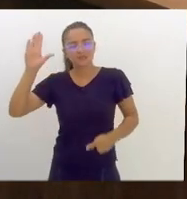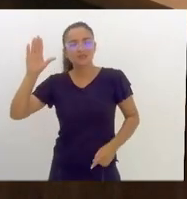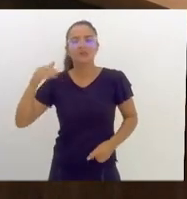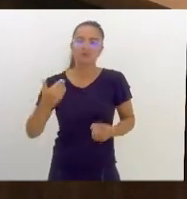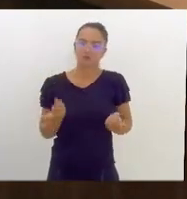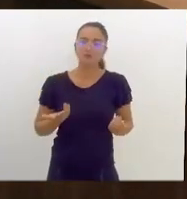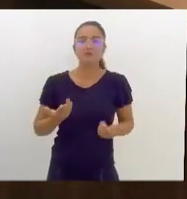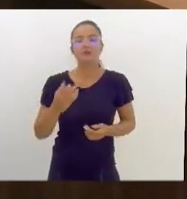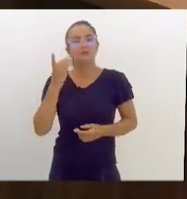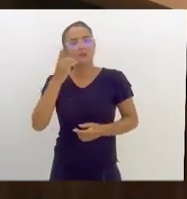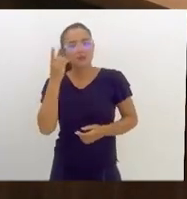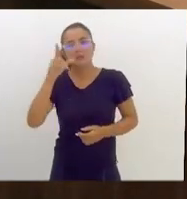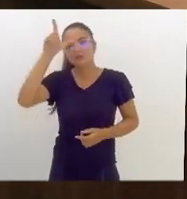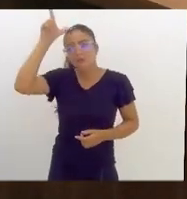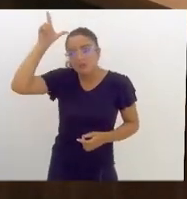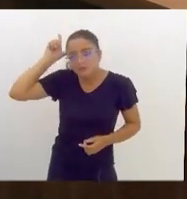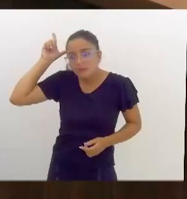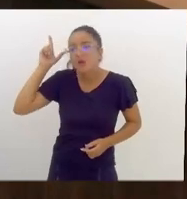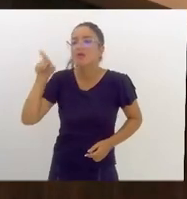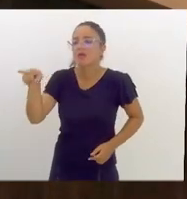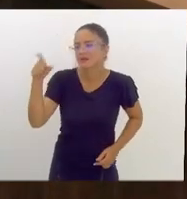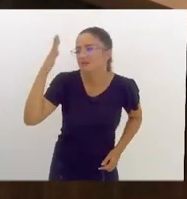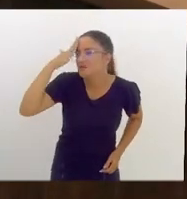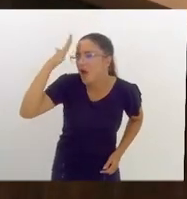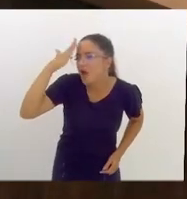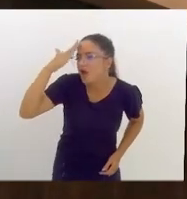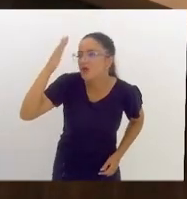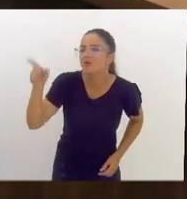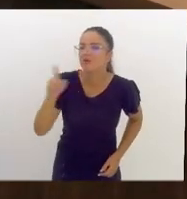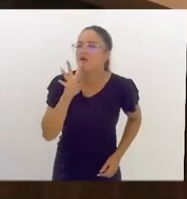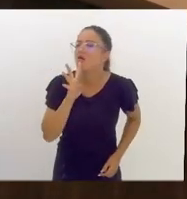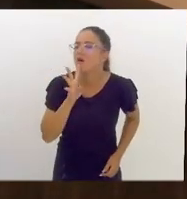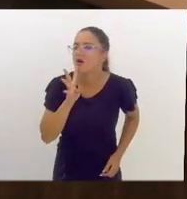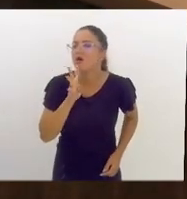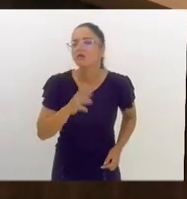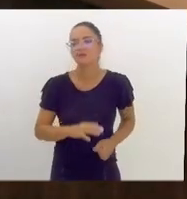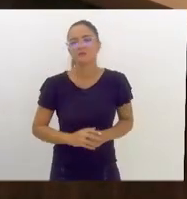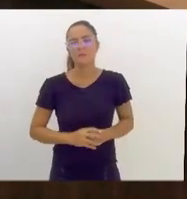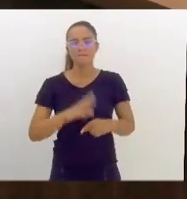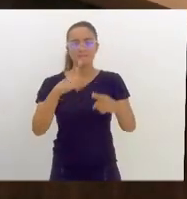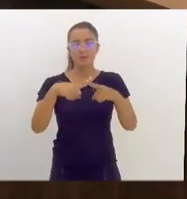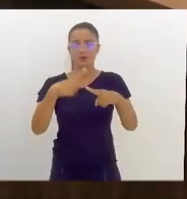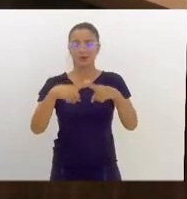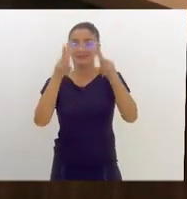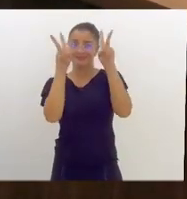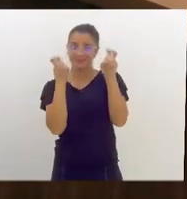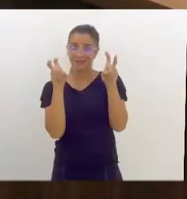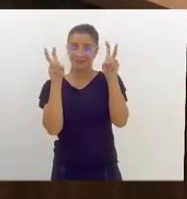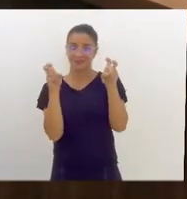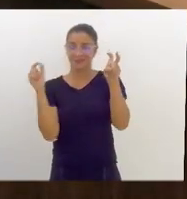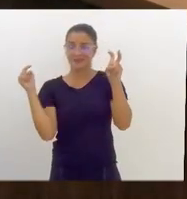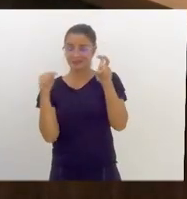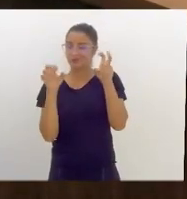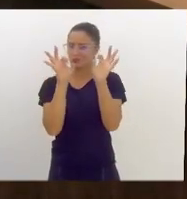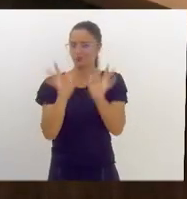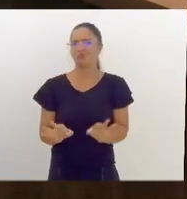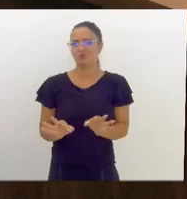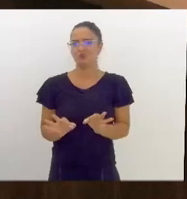Deputado Luiz Paulo está acompanhando de perto esse assunto, porque é um assunto extremamente